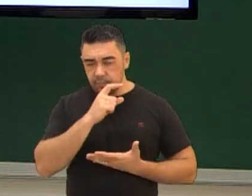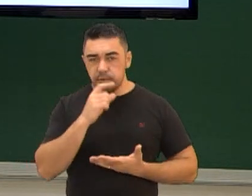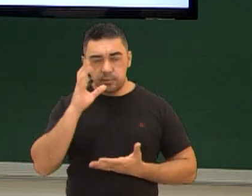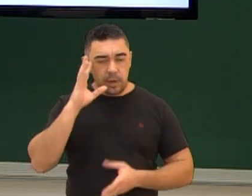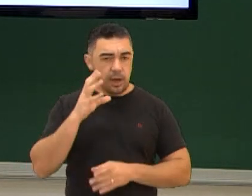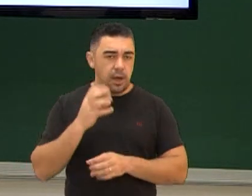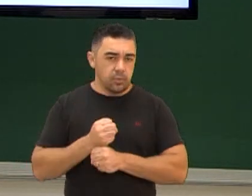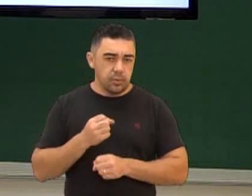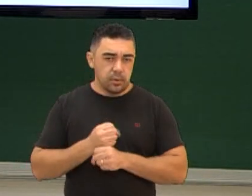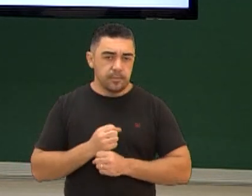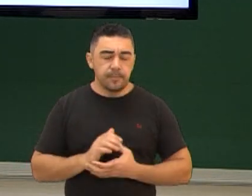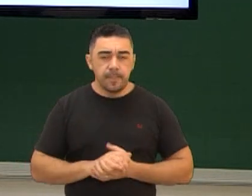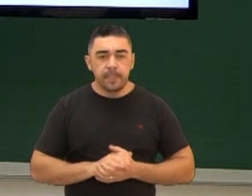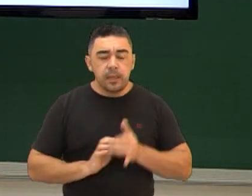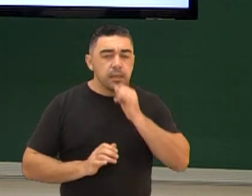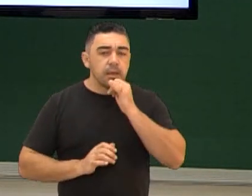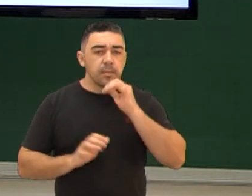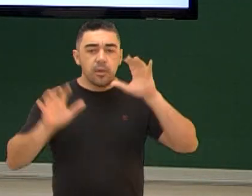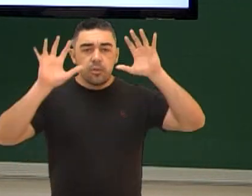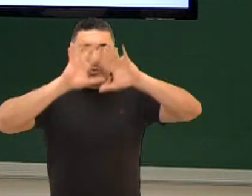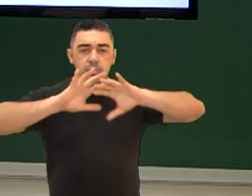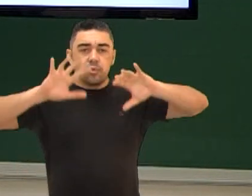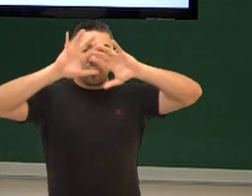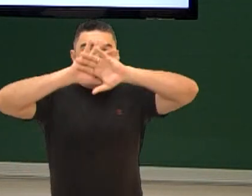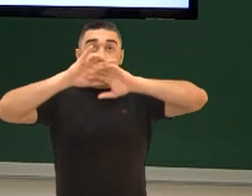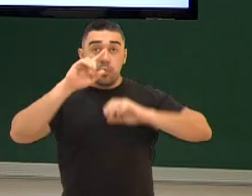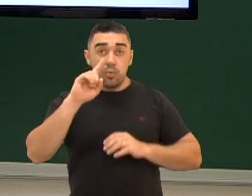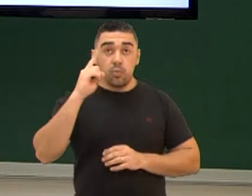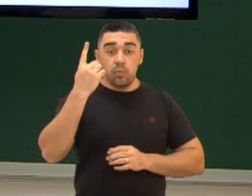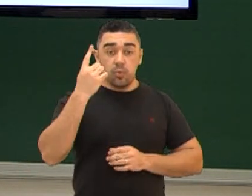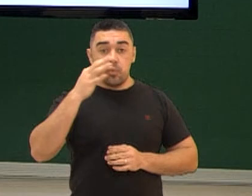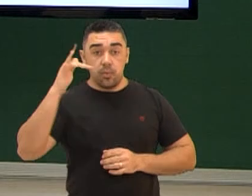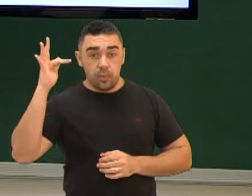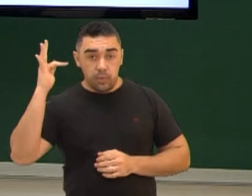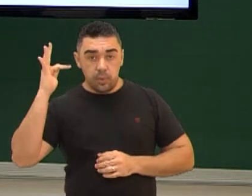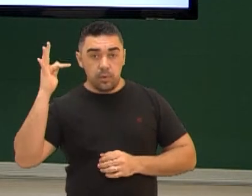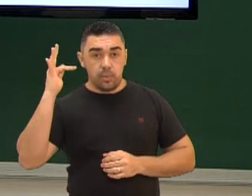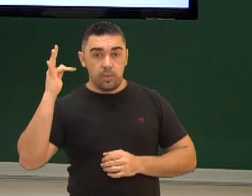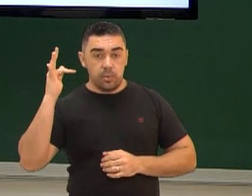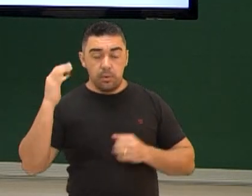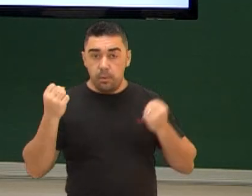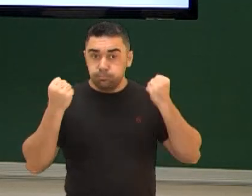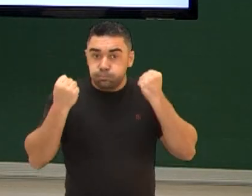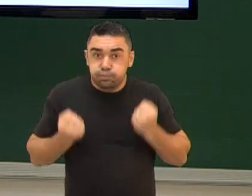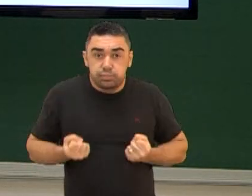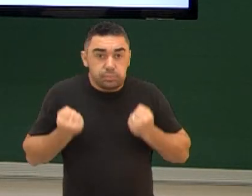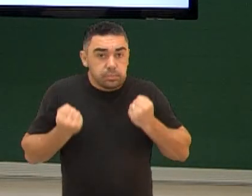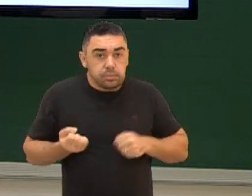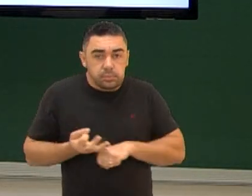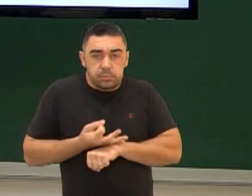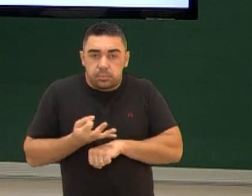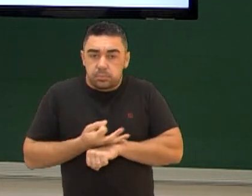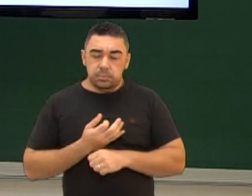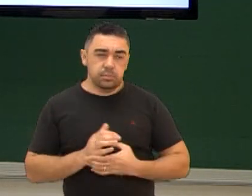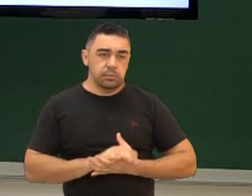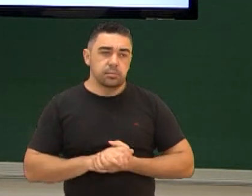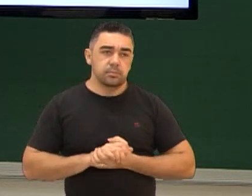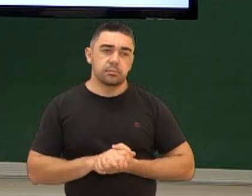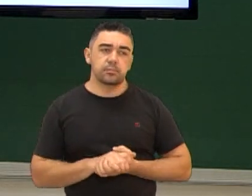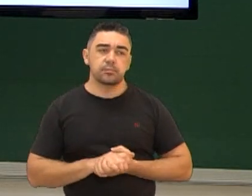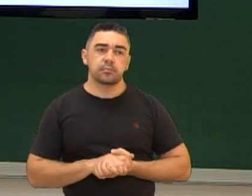Se uma nuvem tiver 1 Faraday, né, ordem de Faraday de capacitância, ela tem muita capacitância, tá?